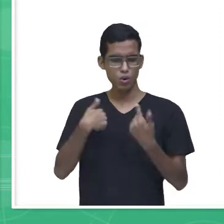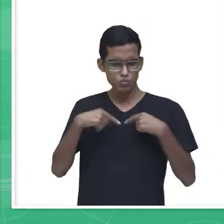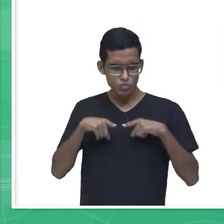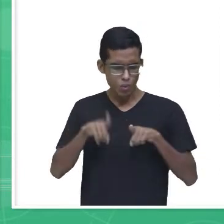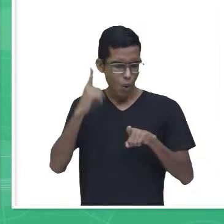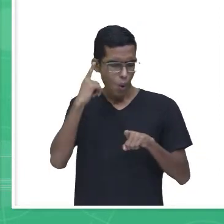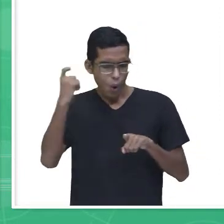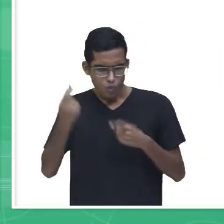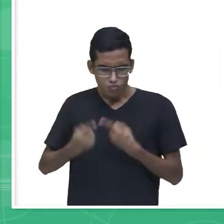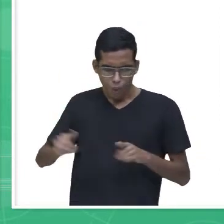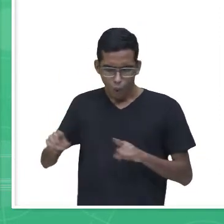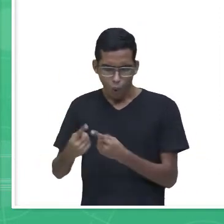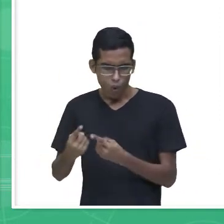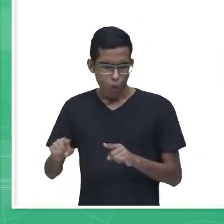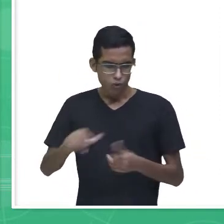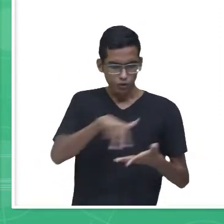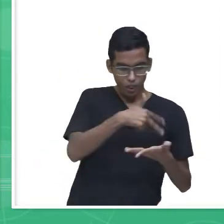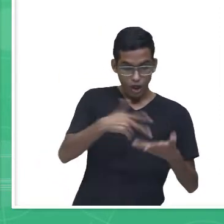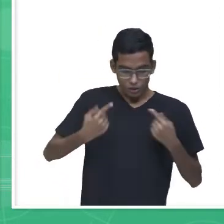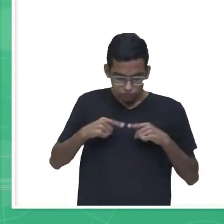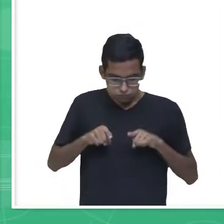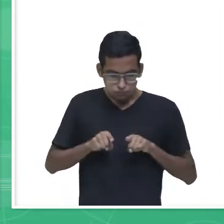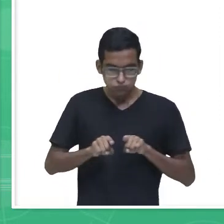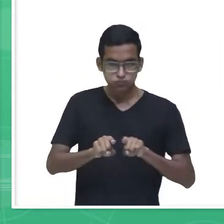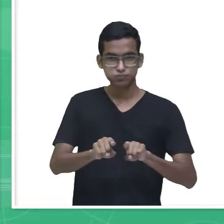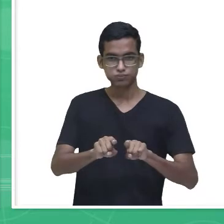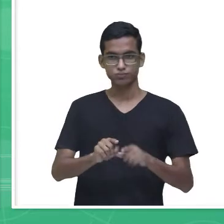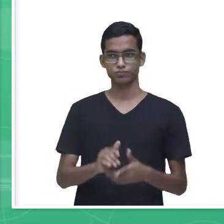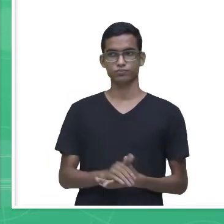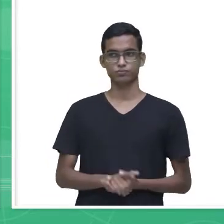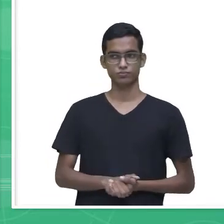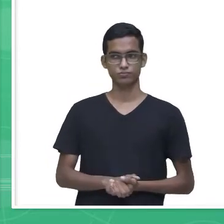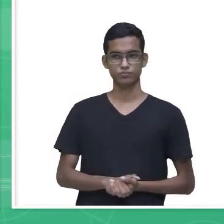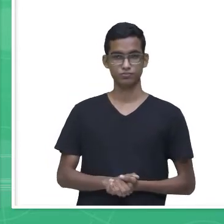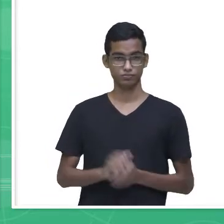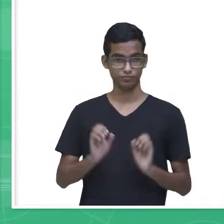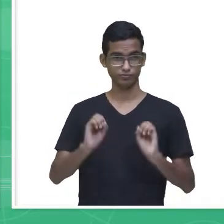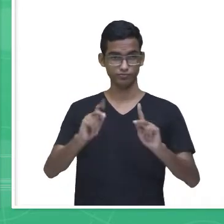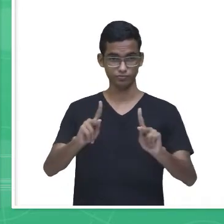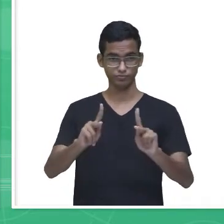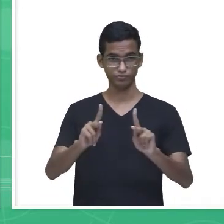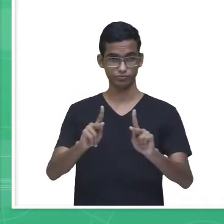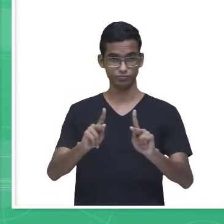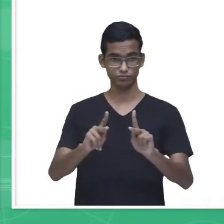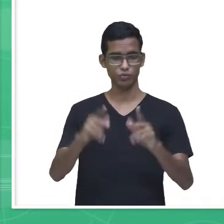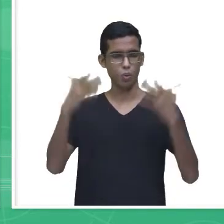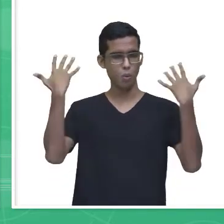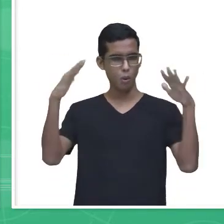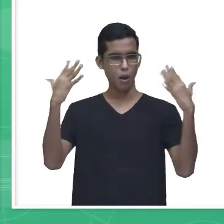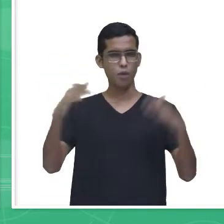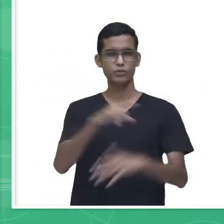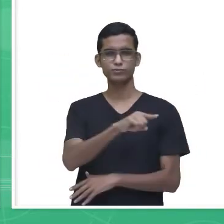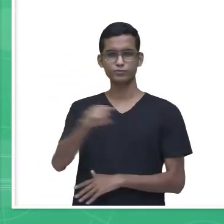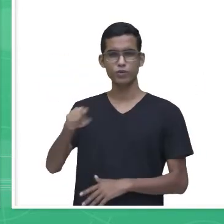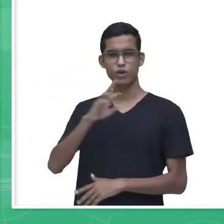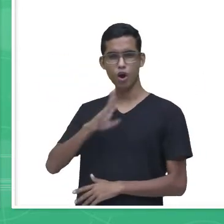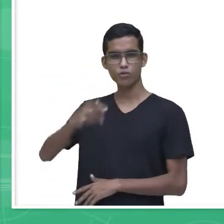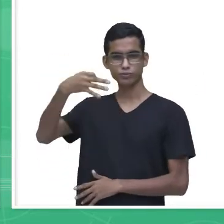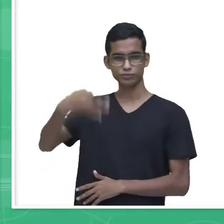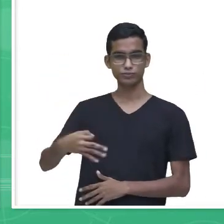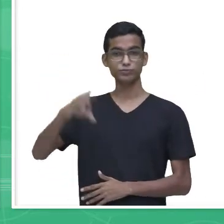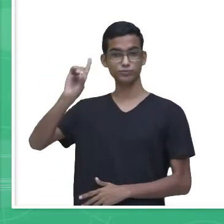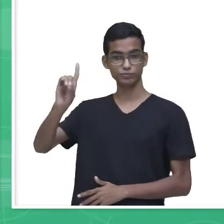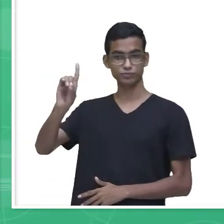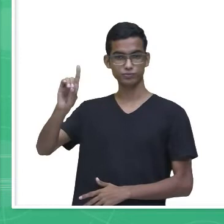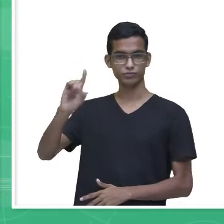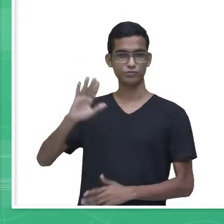em sincronia com a música, ok? Tá bom? Então, parabéns para todos vocês que colocaram a letra D e